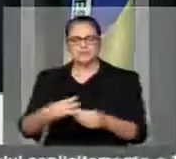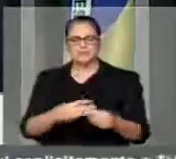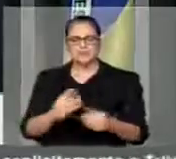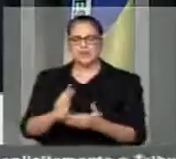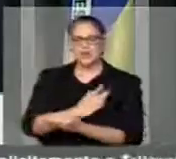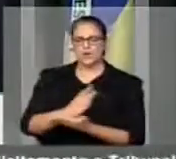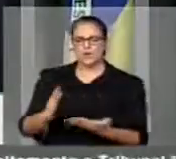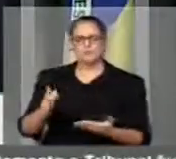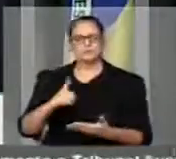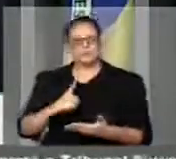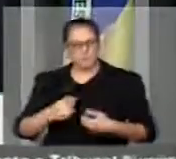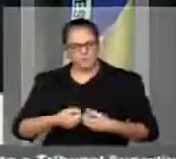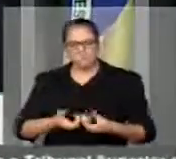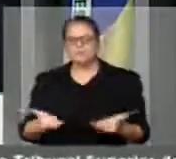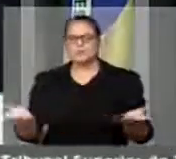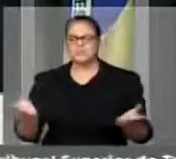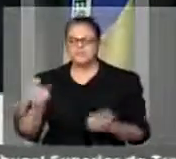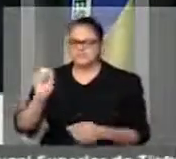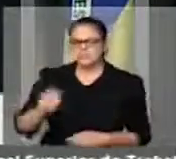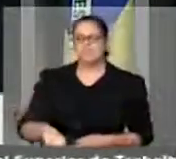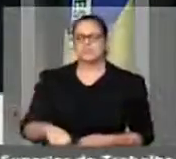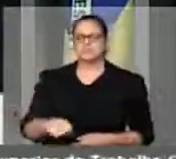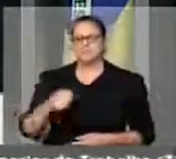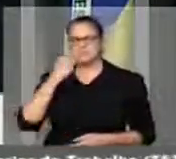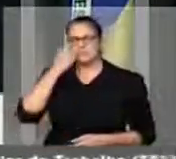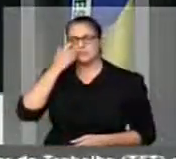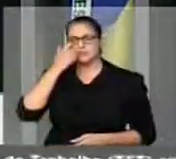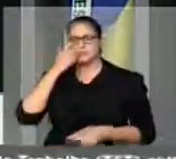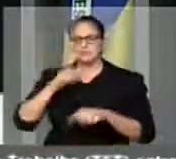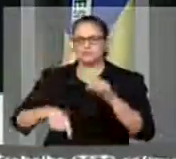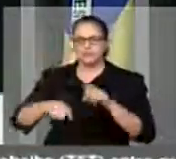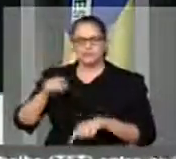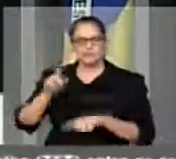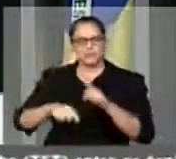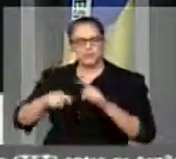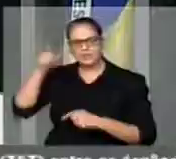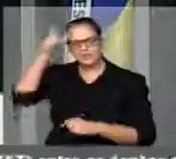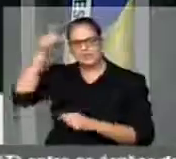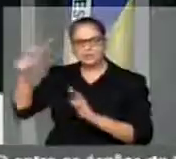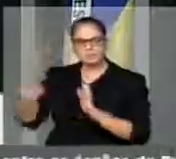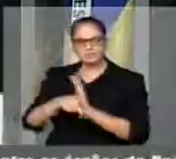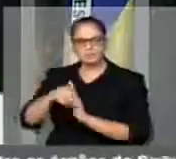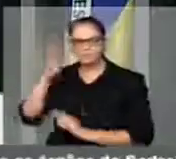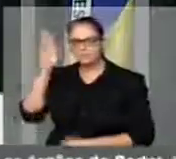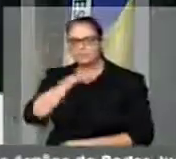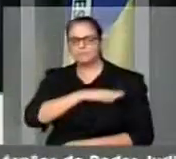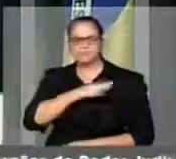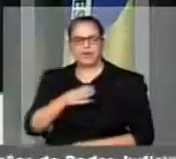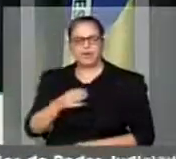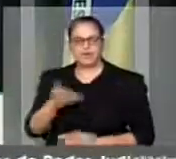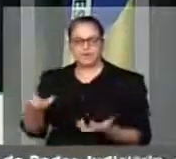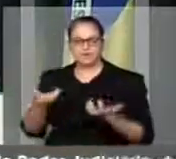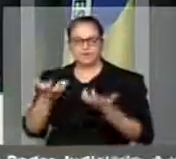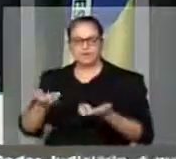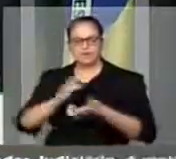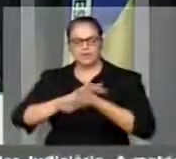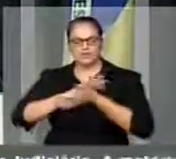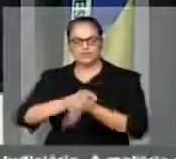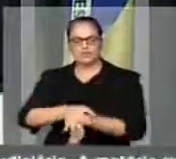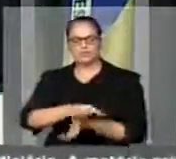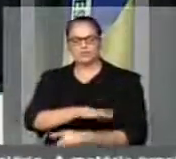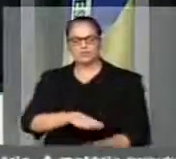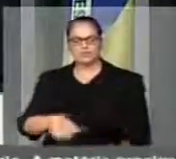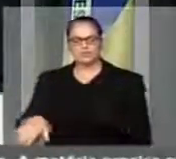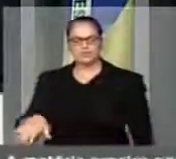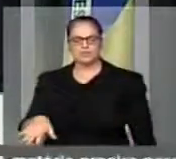estão sendo distribuído esse material miserável, satânico, diabólico, que visa destruir as